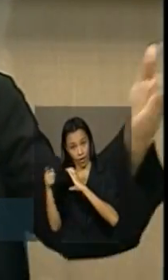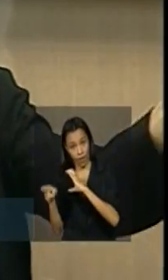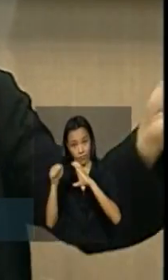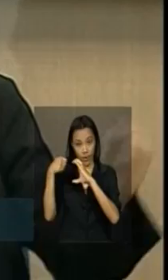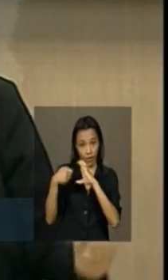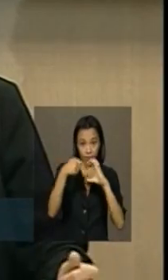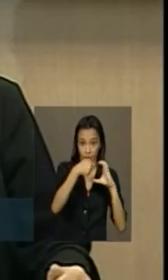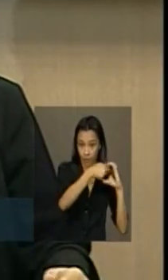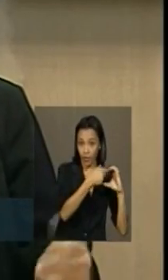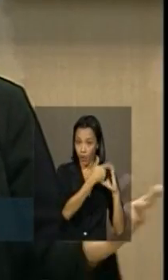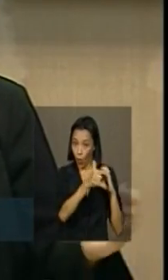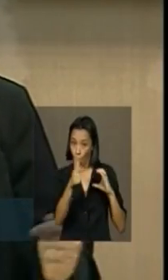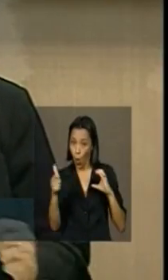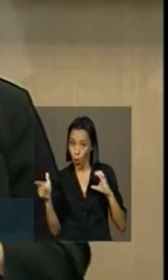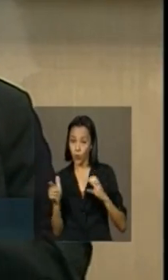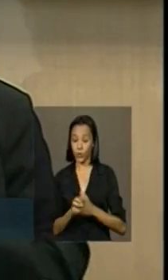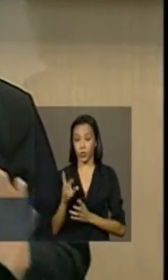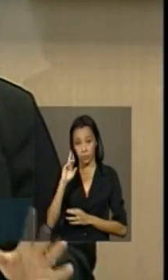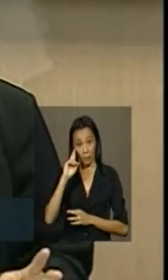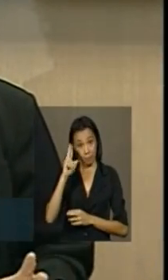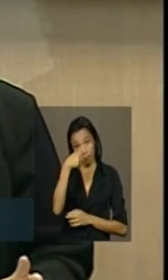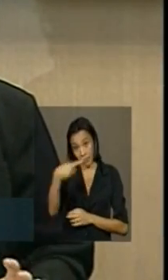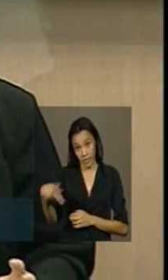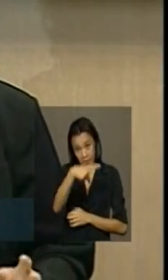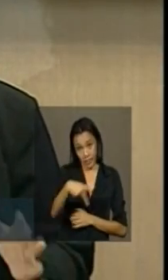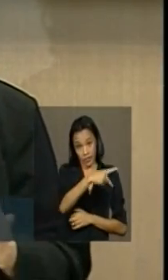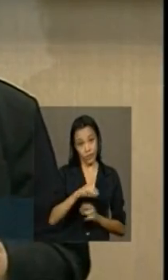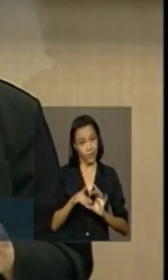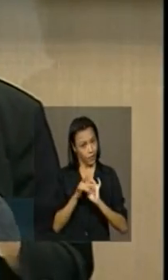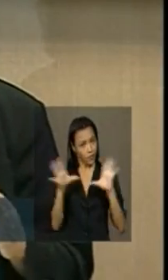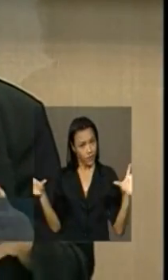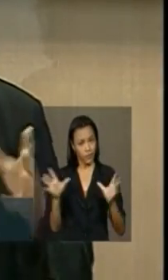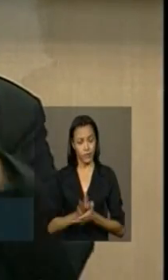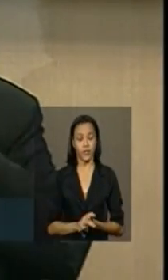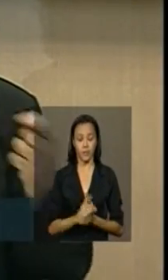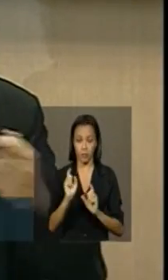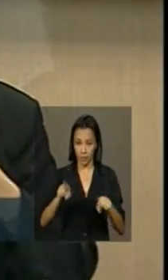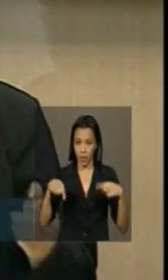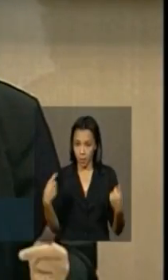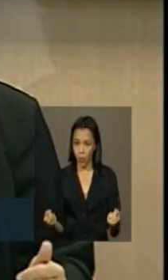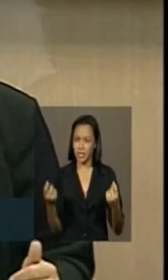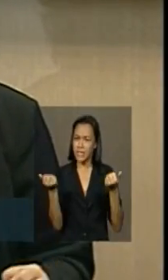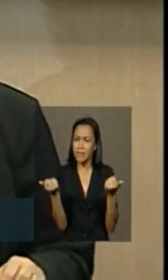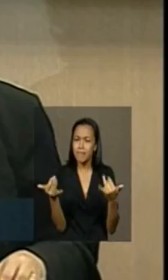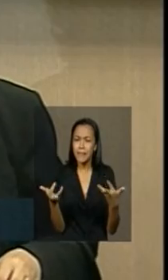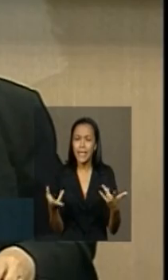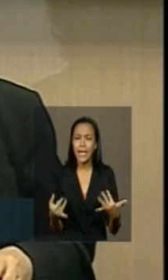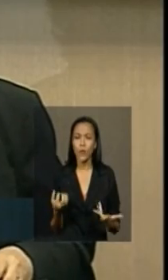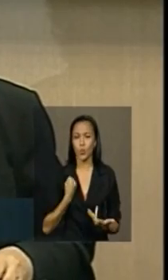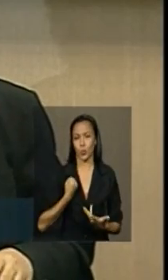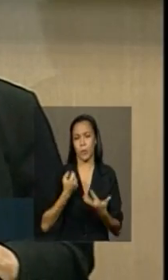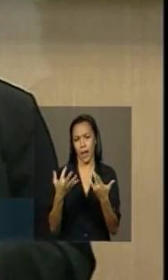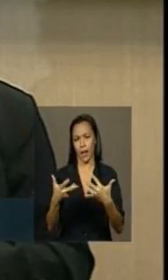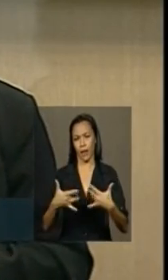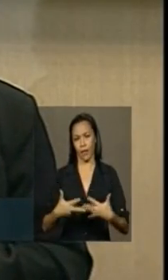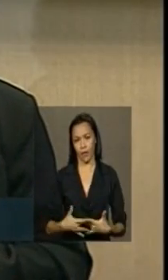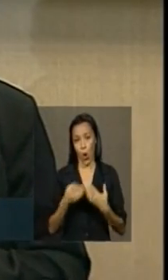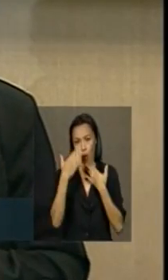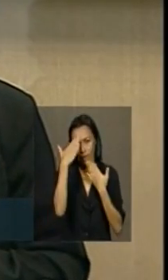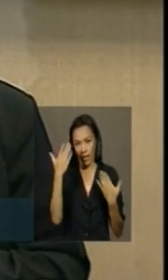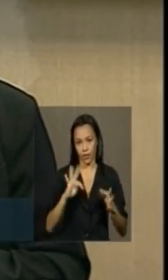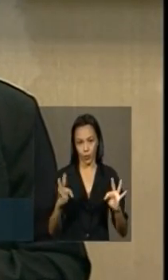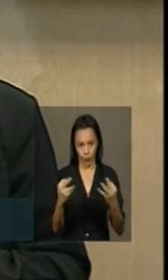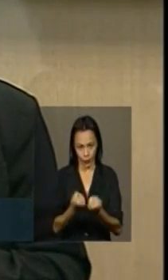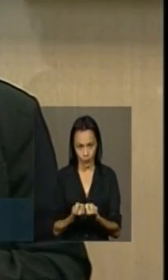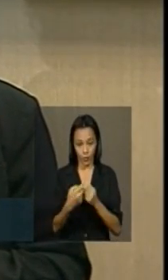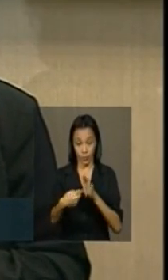Nobre comigo enfim com o presidente do Ibama diretor de fiscalização todos vão disposição como sempre ficam depois para dar os detalhamentos de números tá bom muito obrigada a